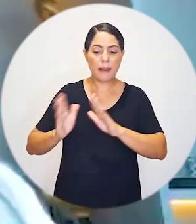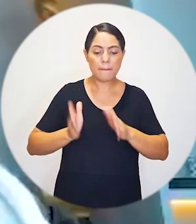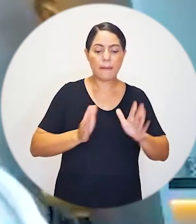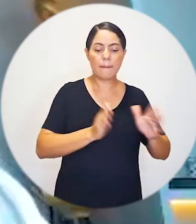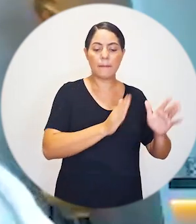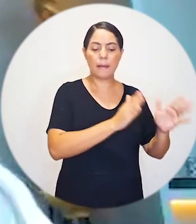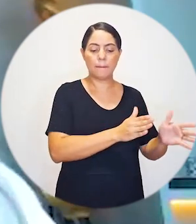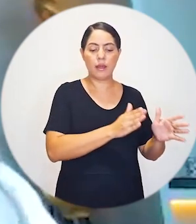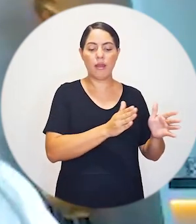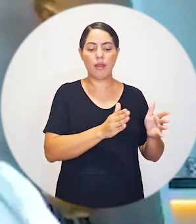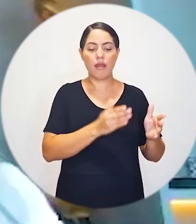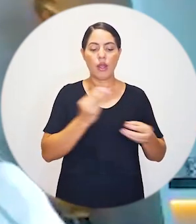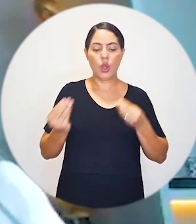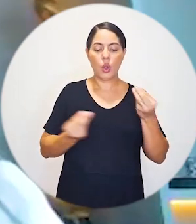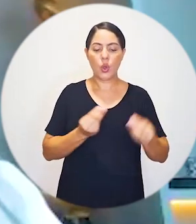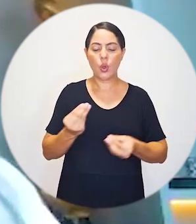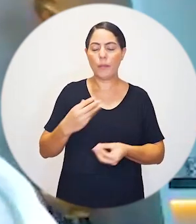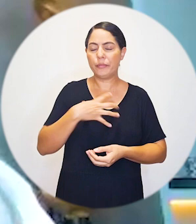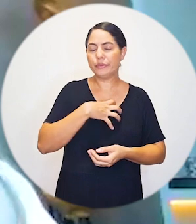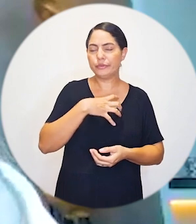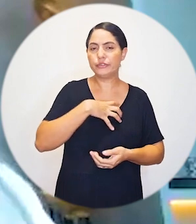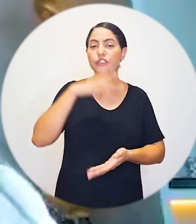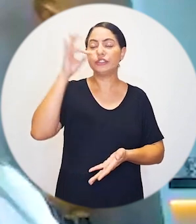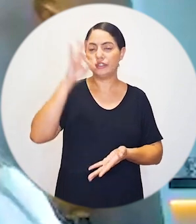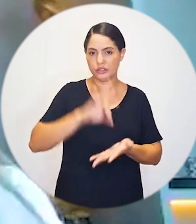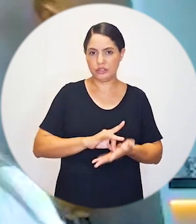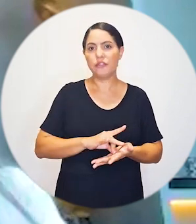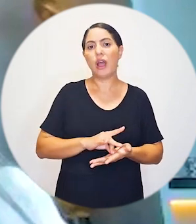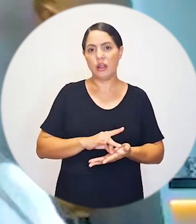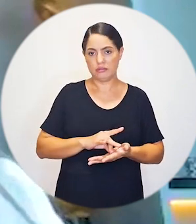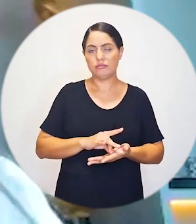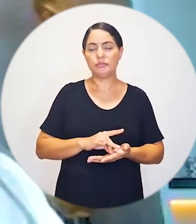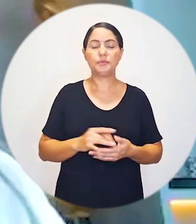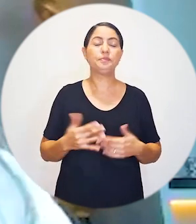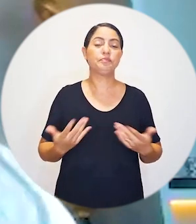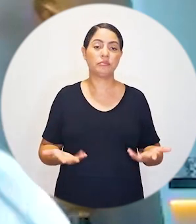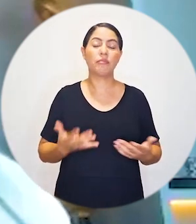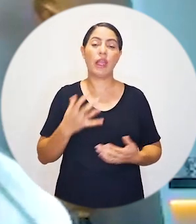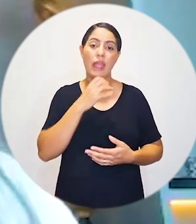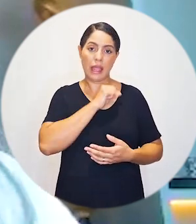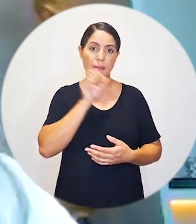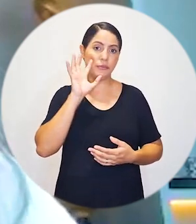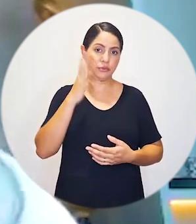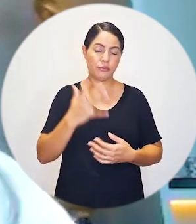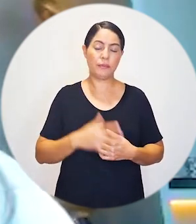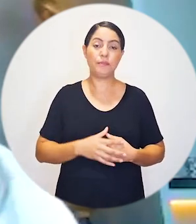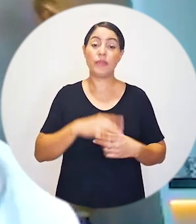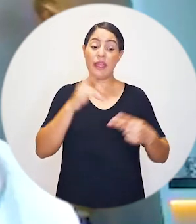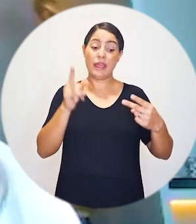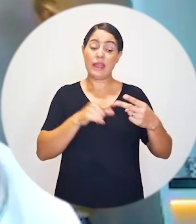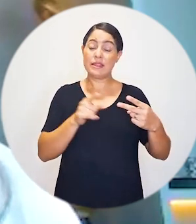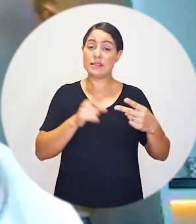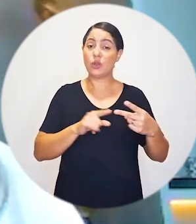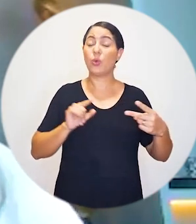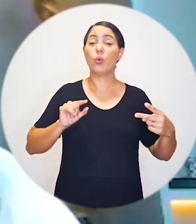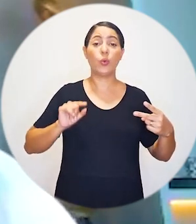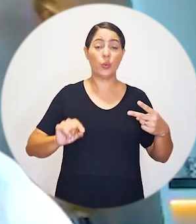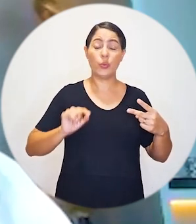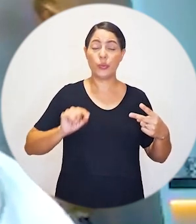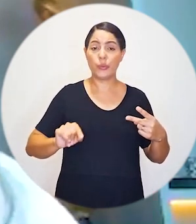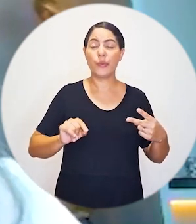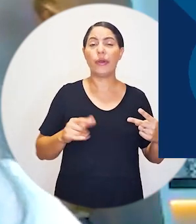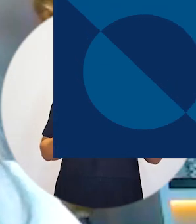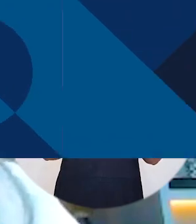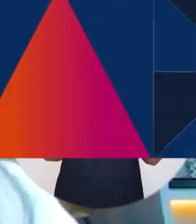sejam seguidos de uma forma efetiva e célere. Além disso, tem a